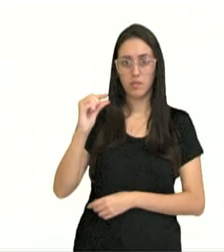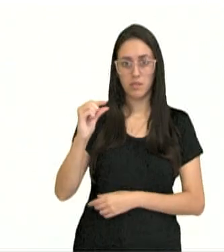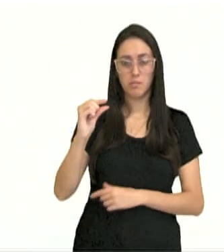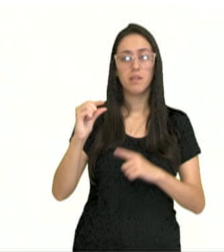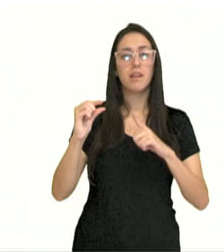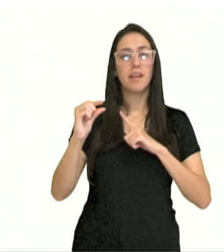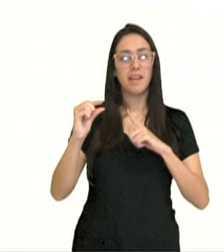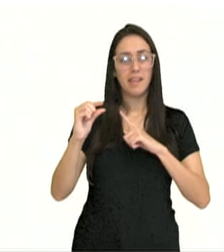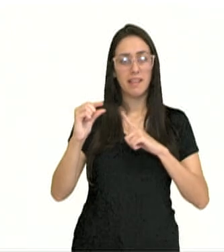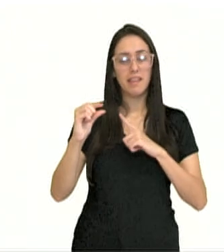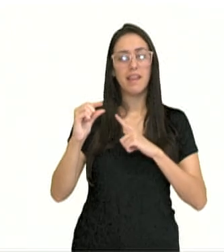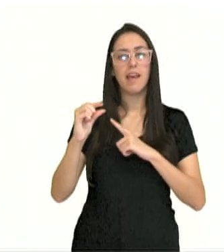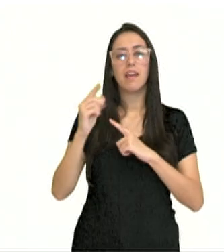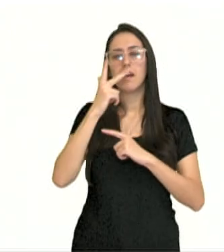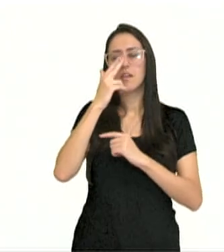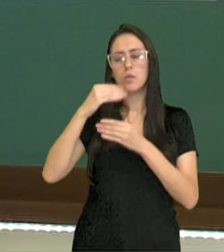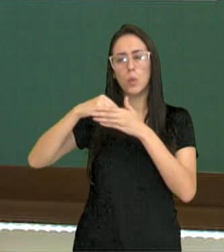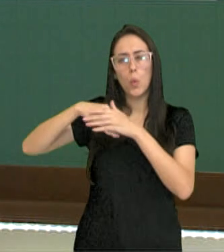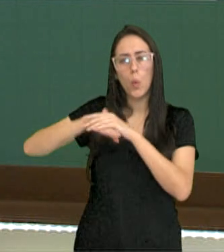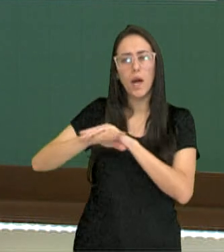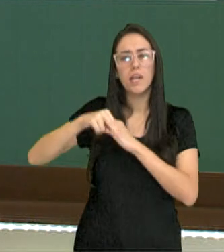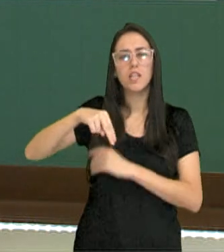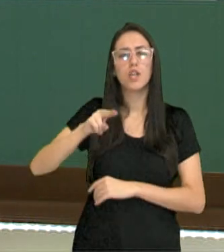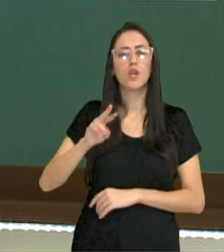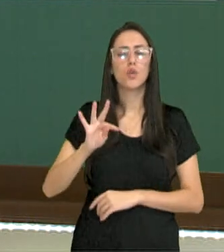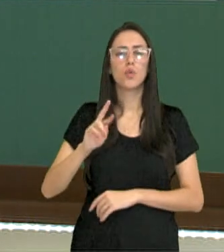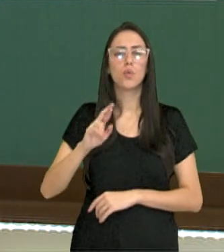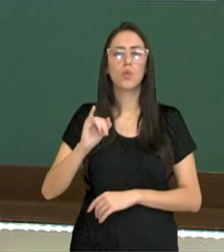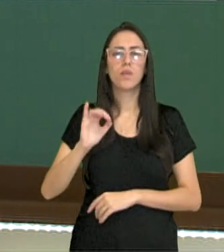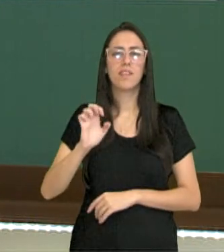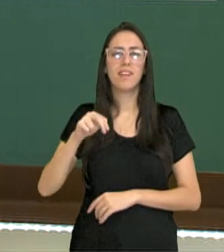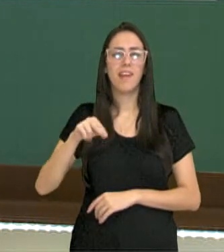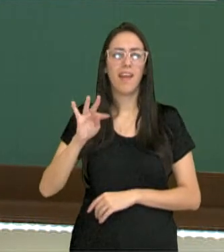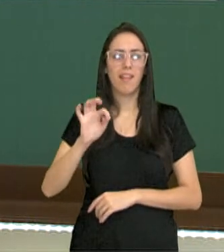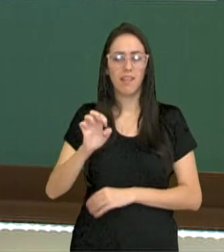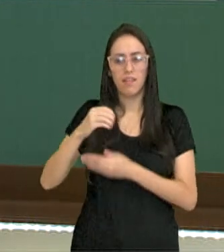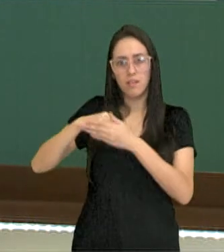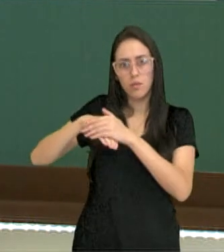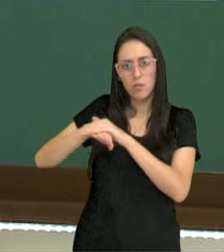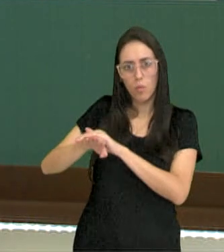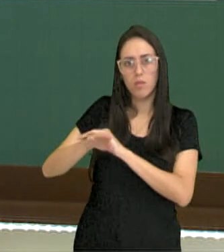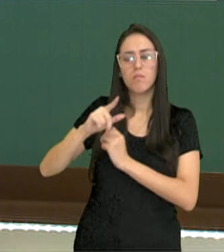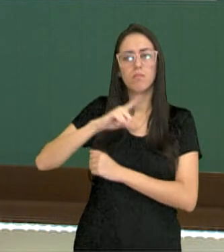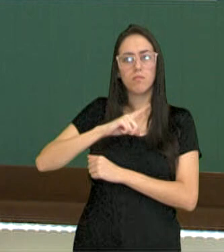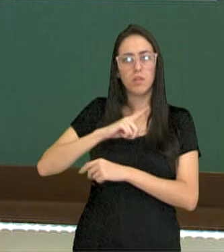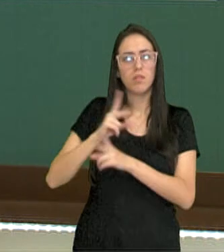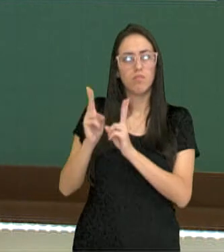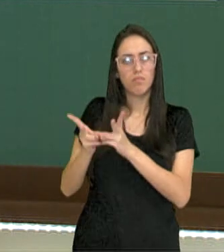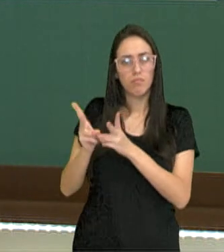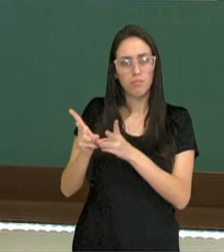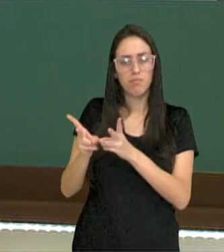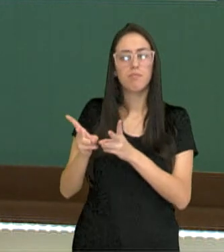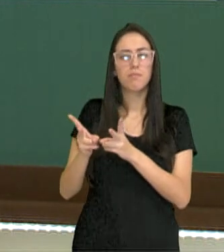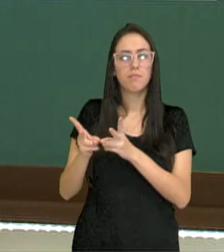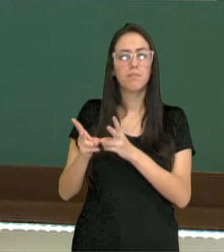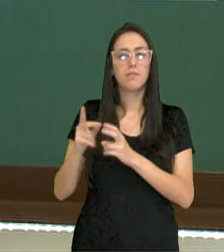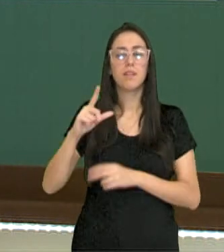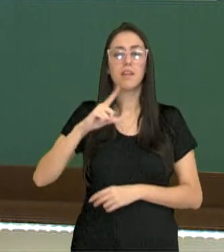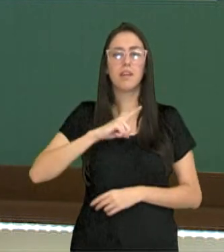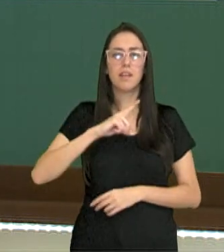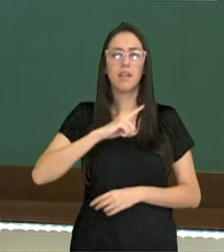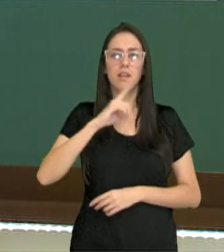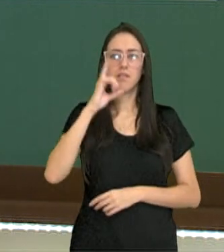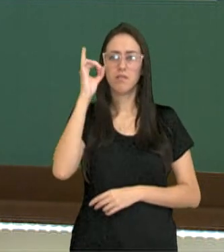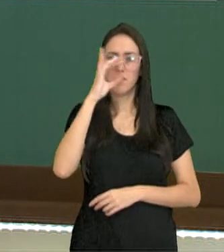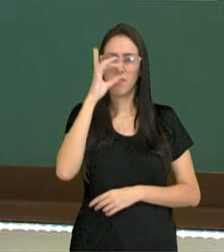essa plantinha não tem todas as suas estruturas, raiz para tirar os nutrientes do solo, não tem a parte verde com as